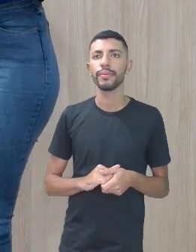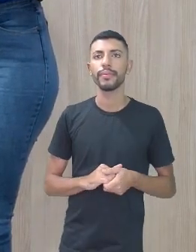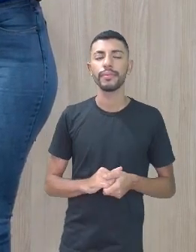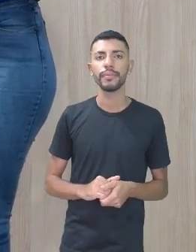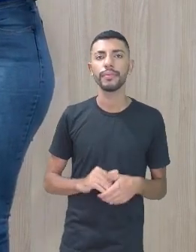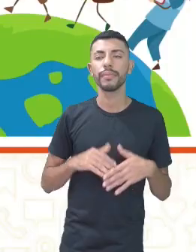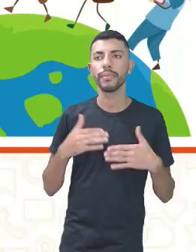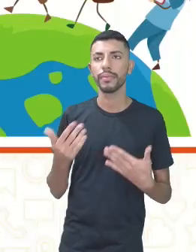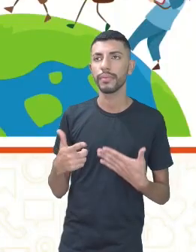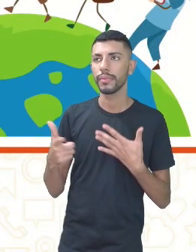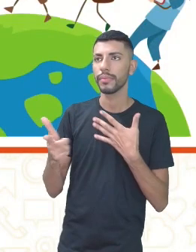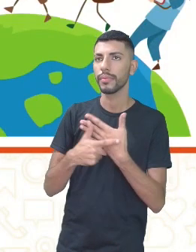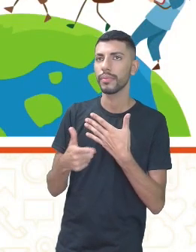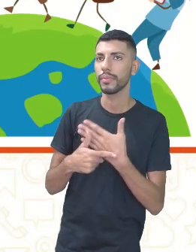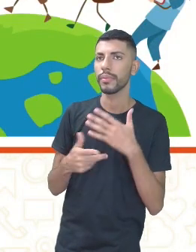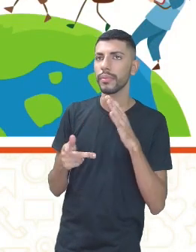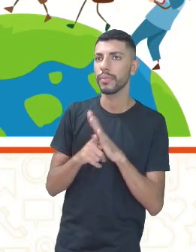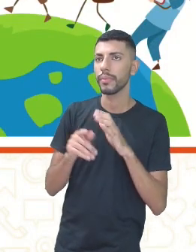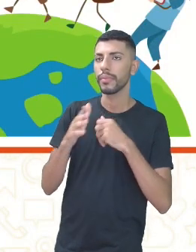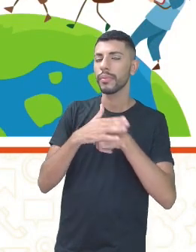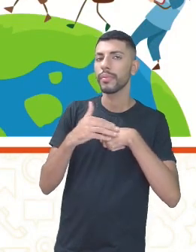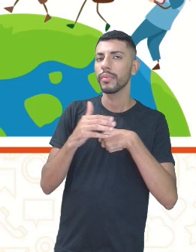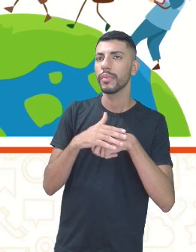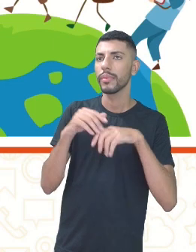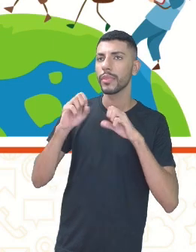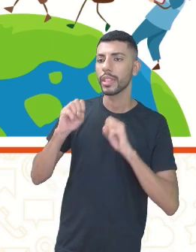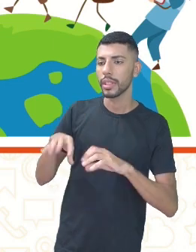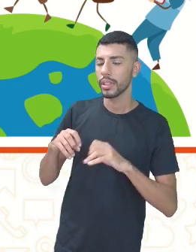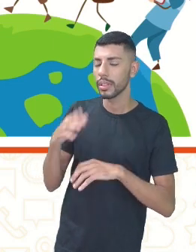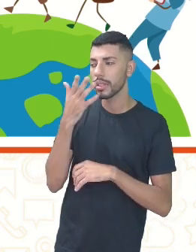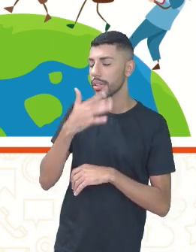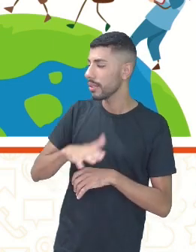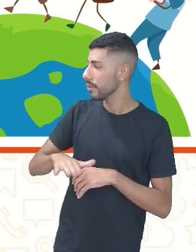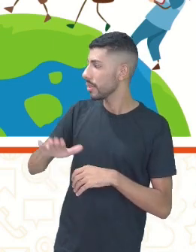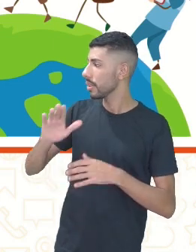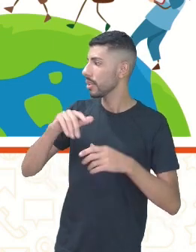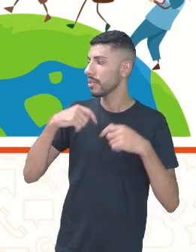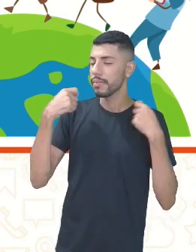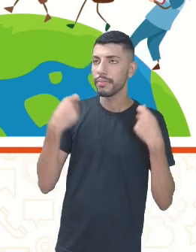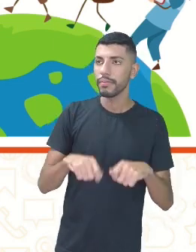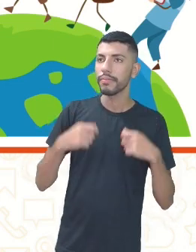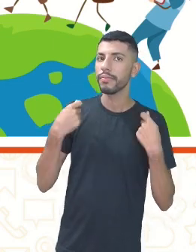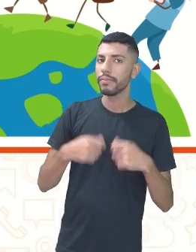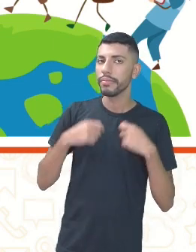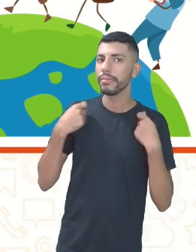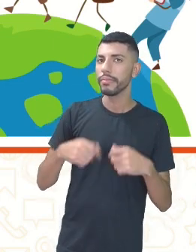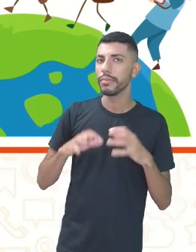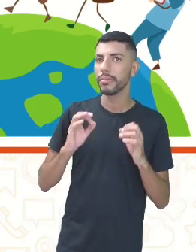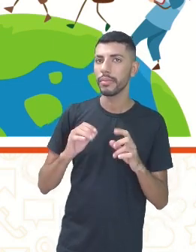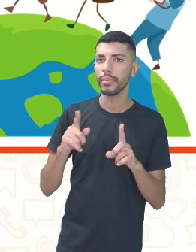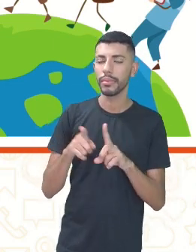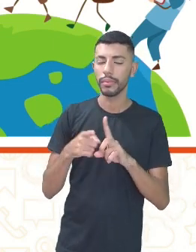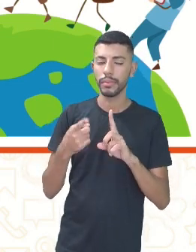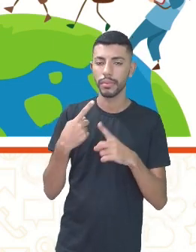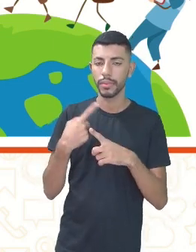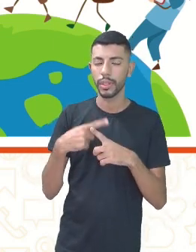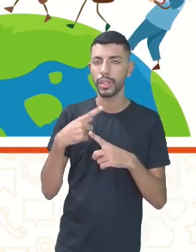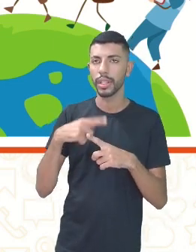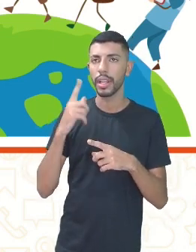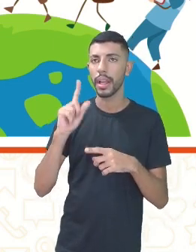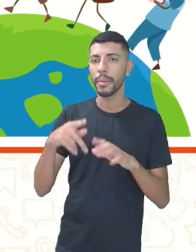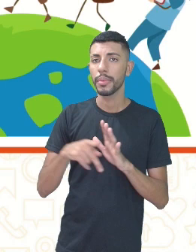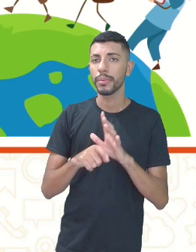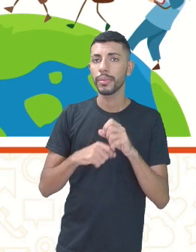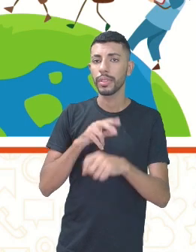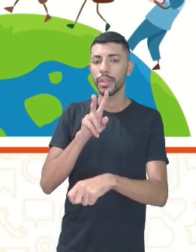E aí, o papel da afetividade na educação infantil é indispensável, né? Porque reforça de verdade o cuidar,